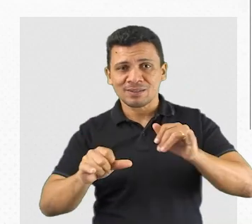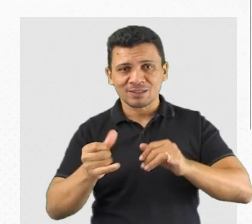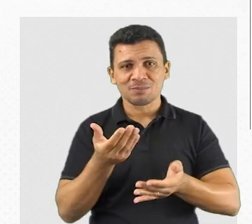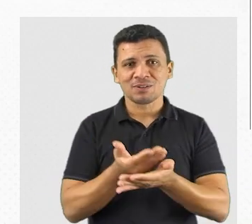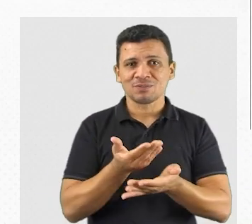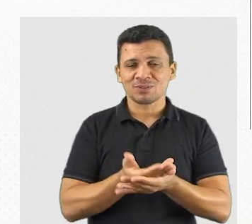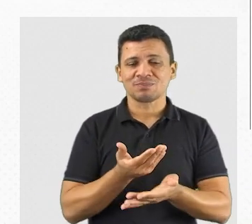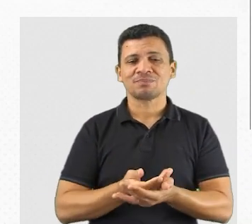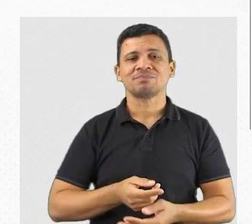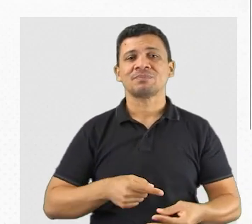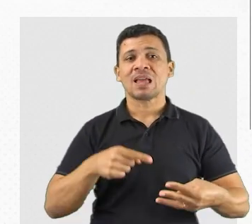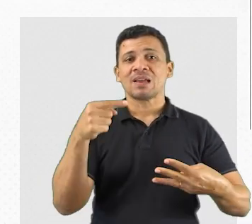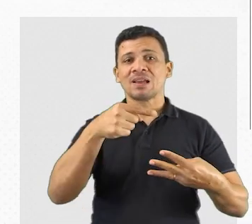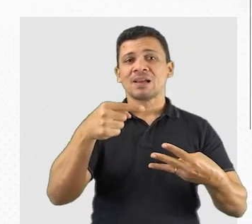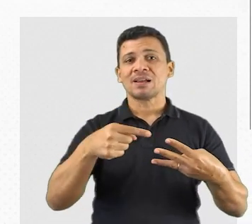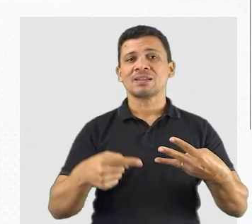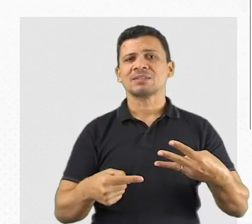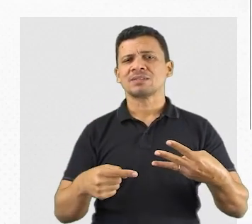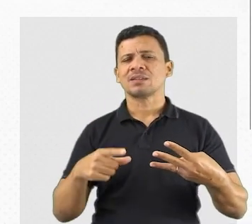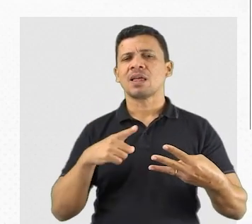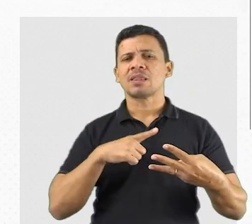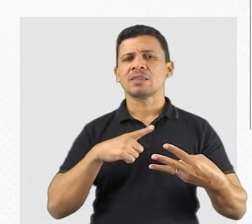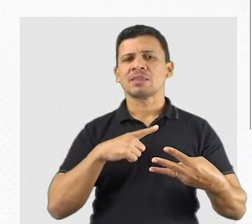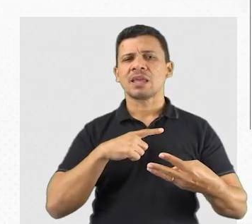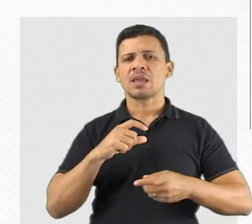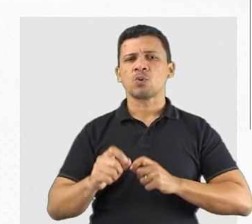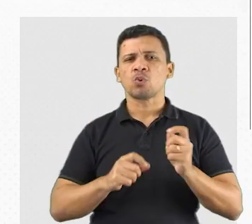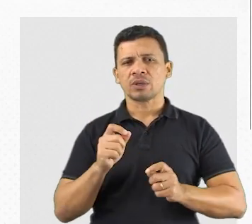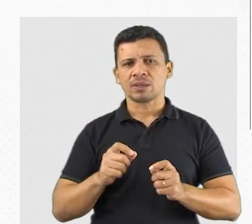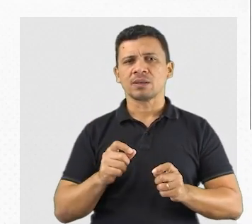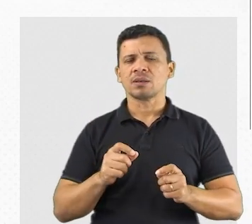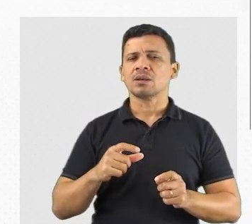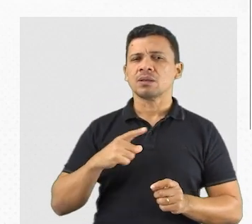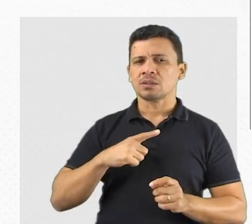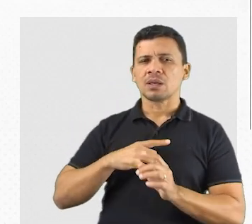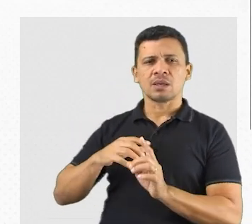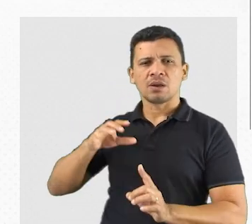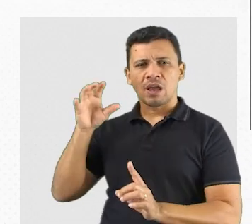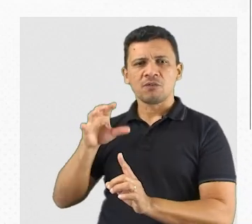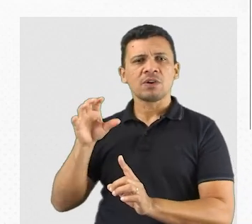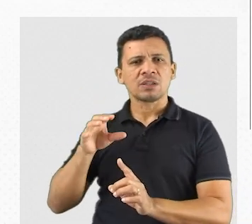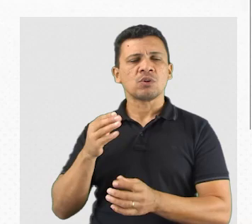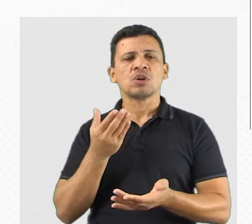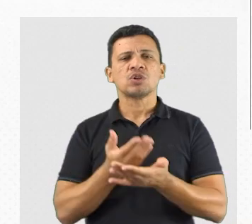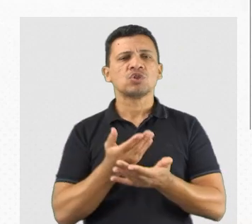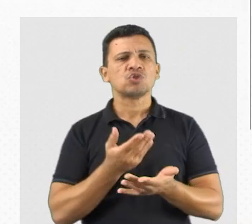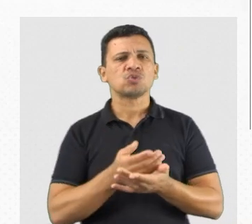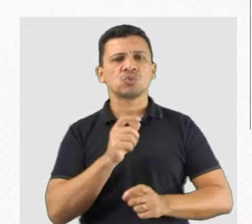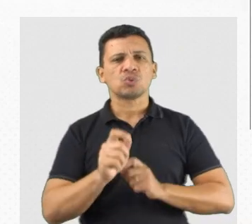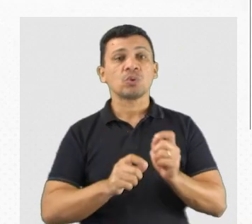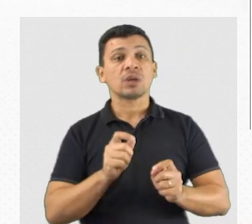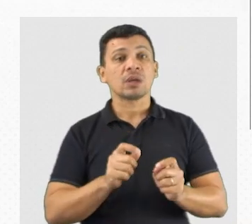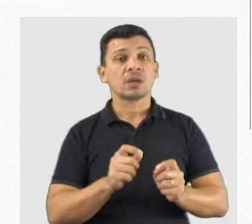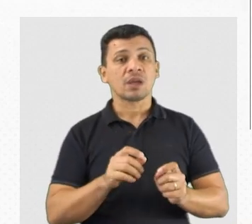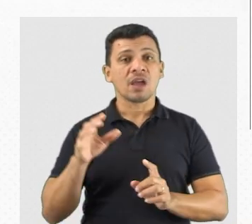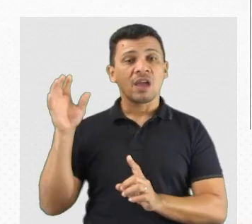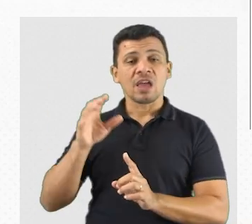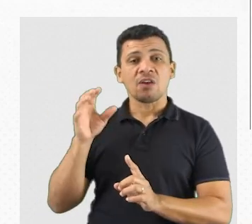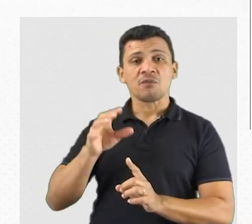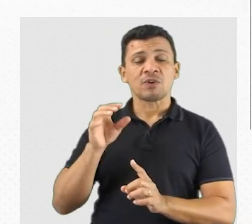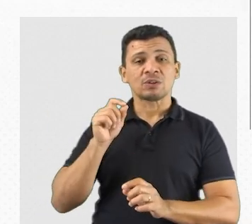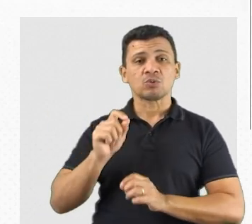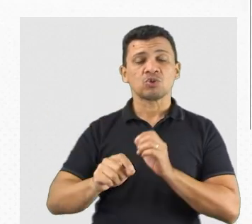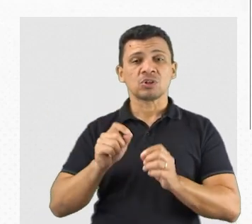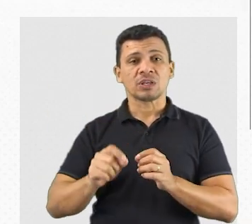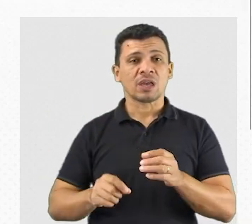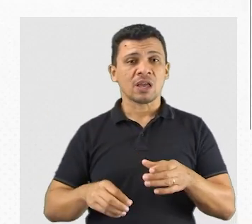Essas propriedades, turma, elas possuem aqui um efeito, tá? Elas estudam, na verdade, um efeito que o solvente vai